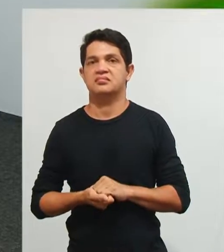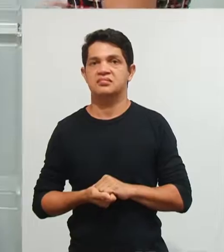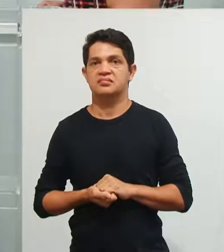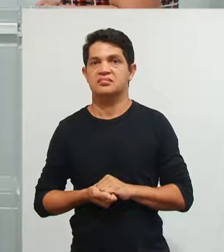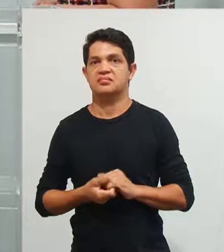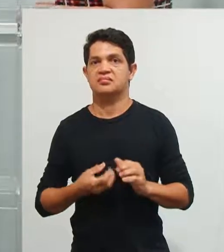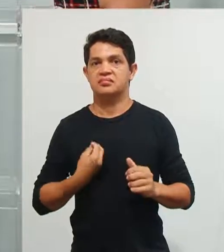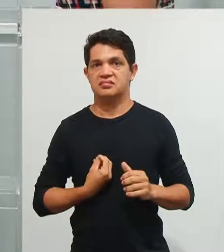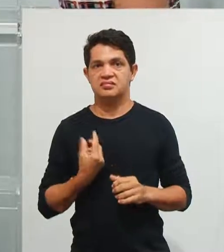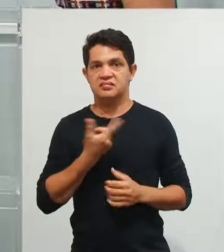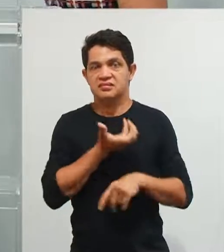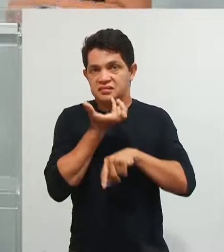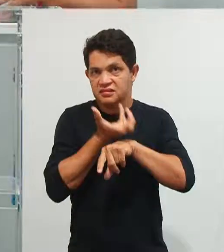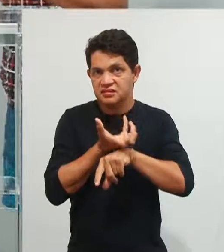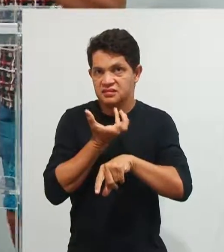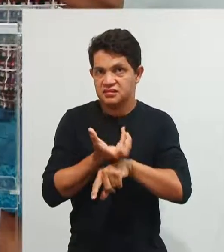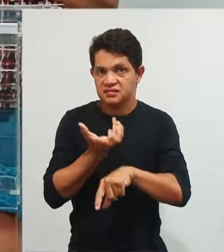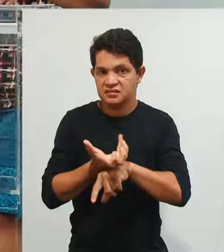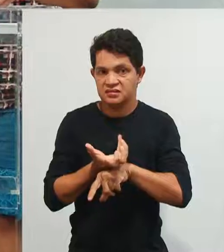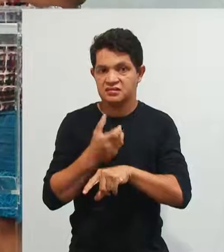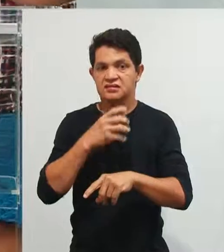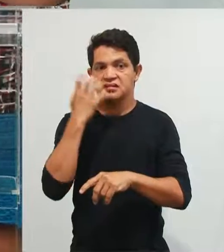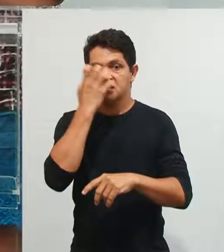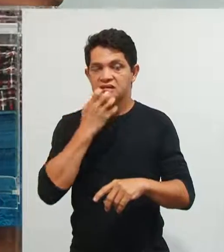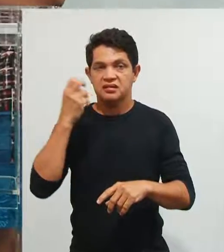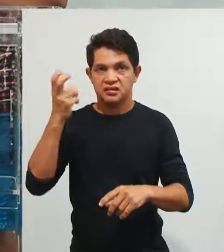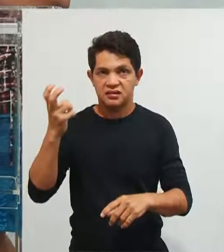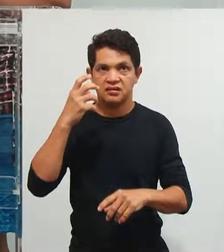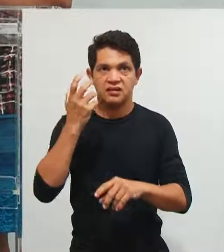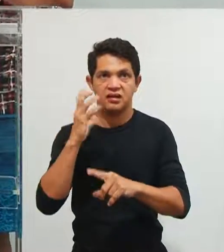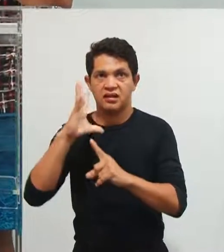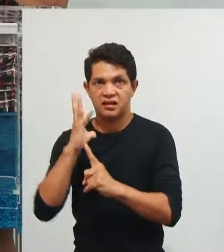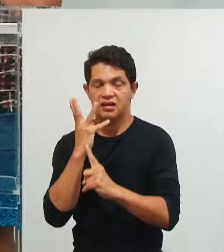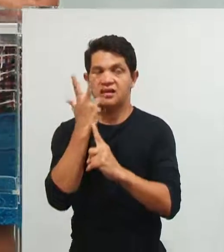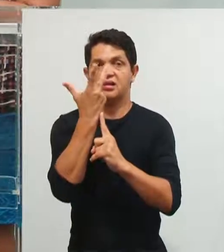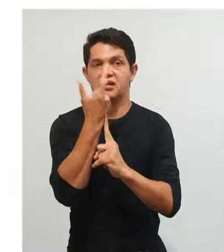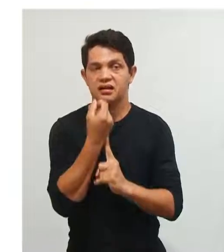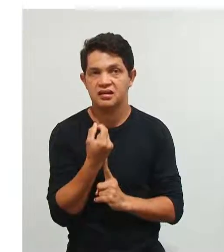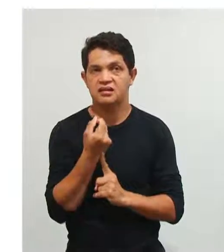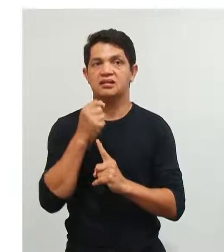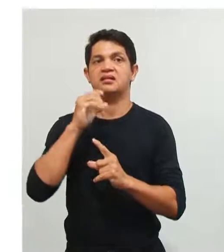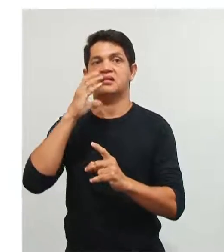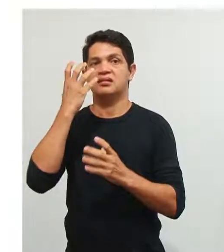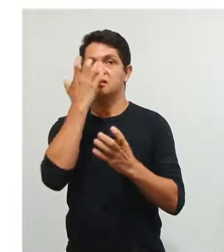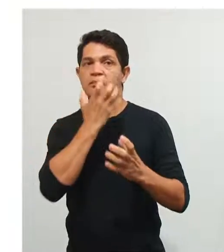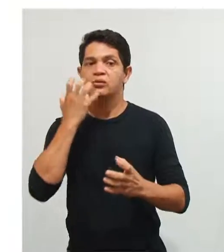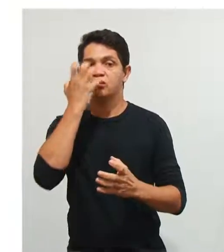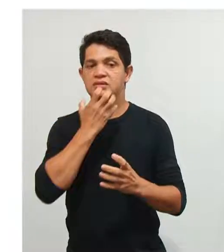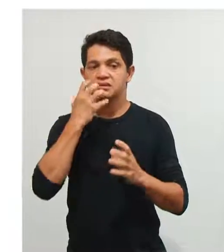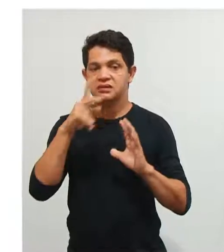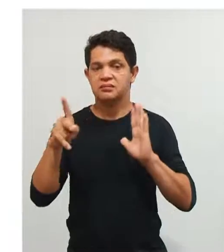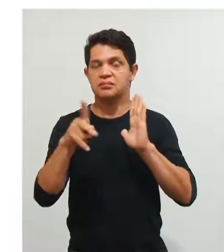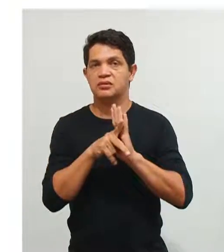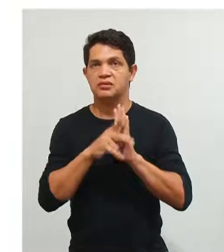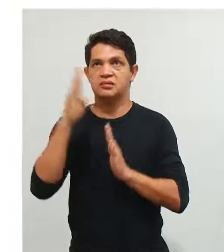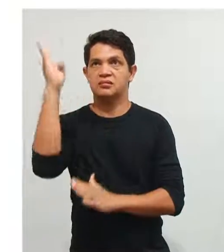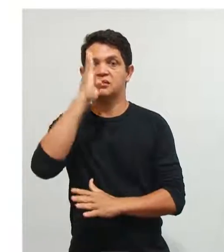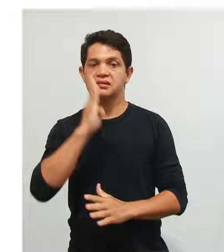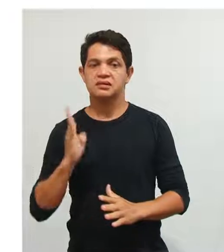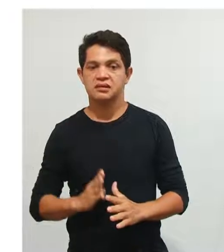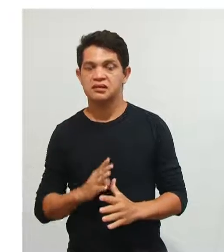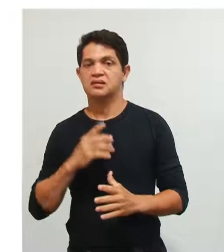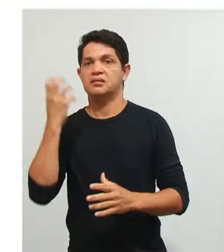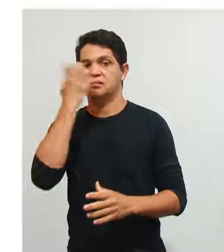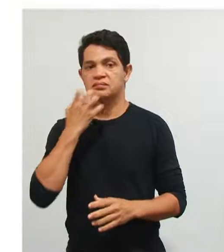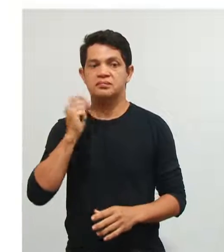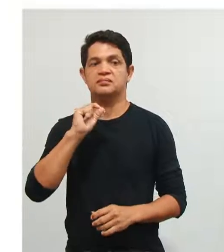Esta é a disciplina Arte e Cultura Musical Brasileira e na aula 4 nós vamos ver sobre músicas regionais